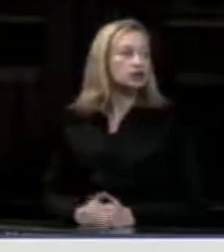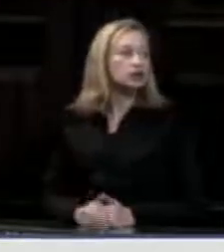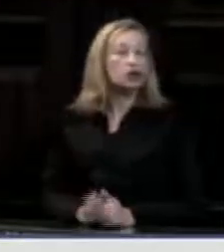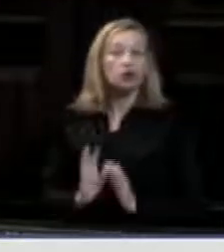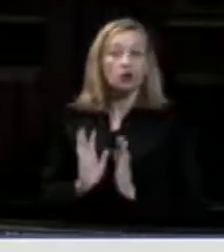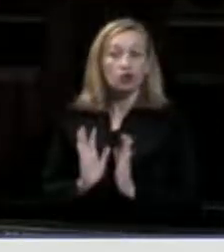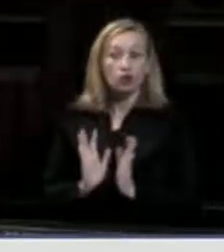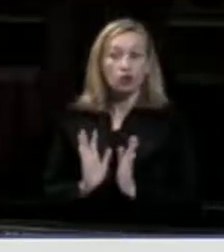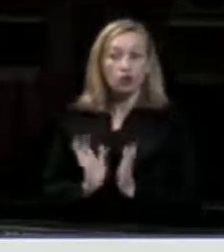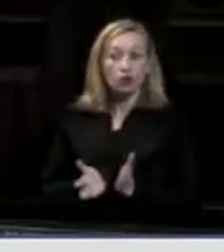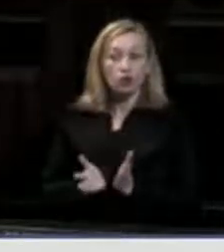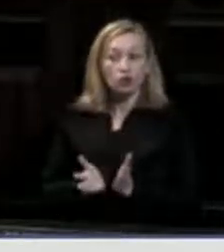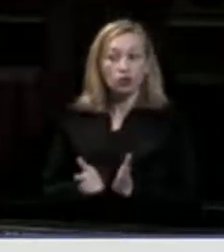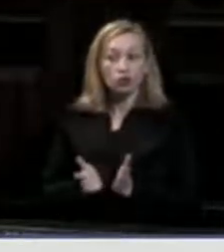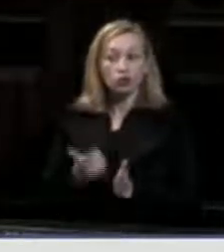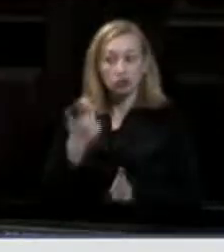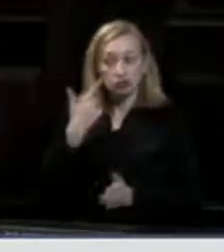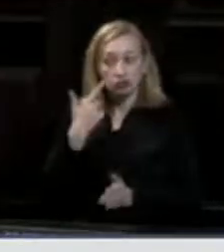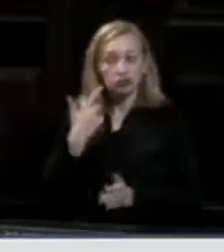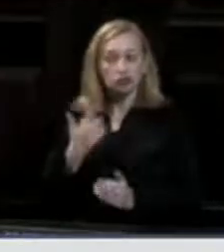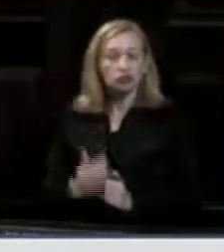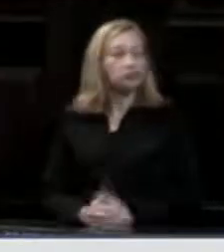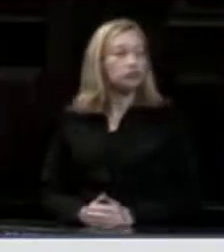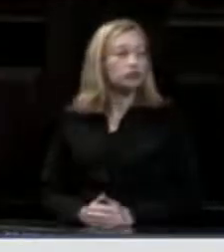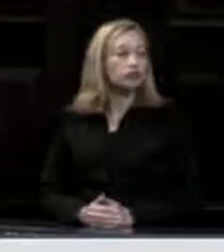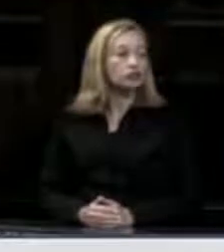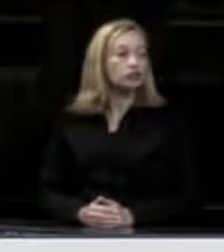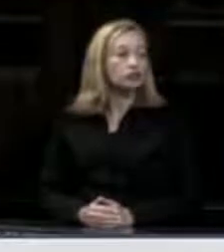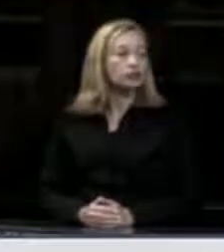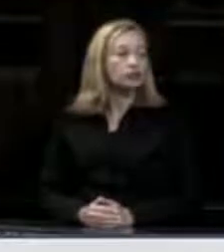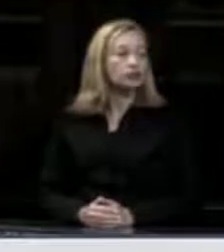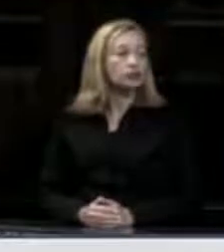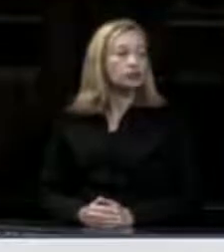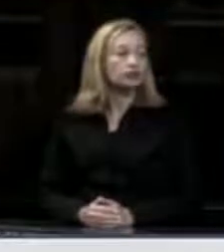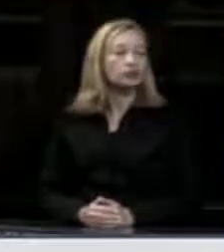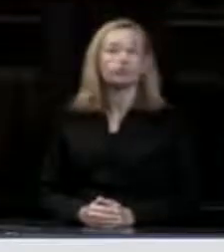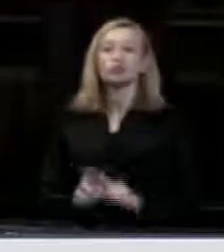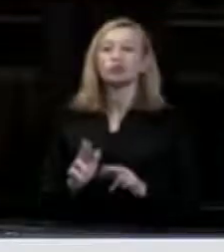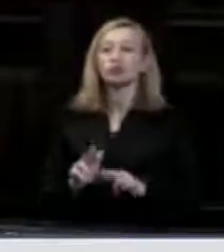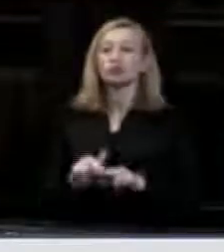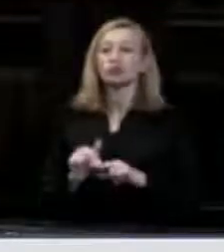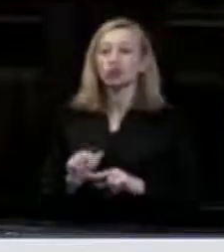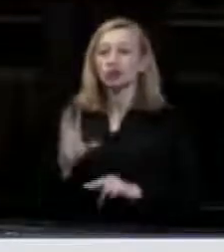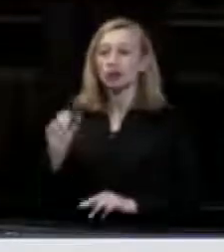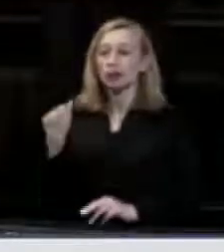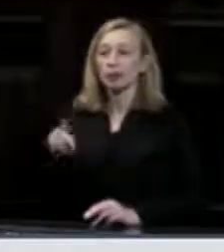hoje muito em evidência, por causa das campanhas